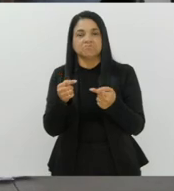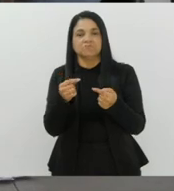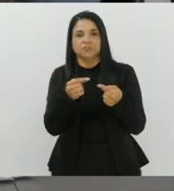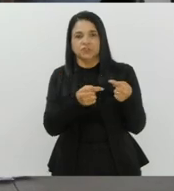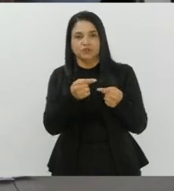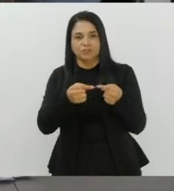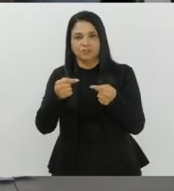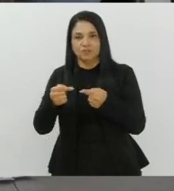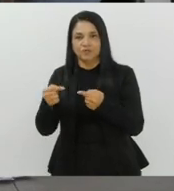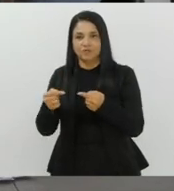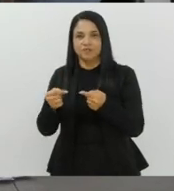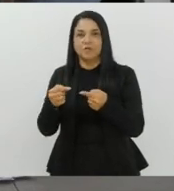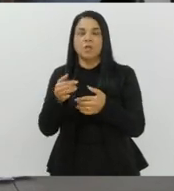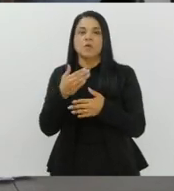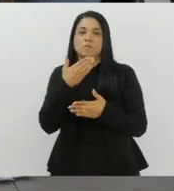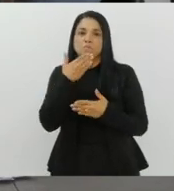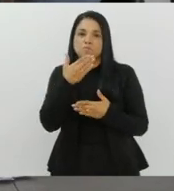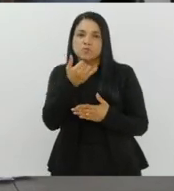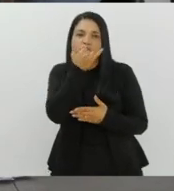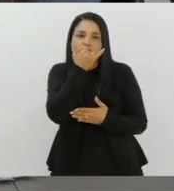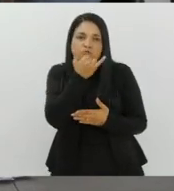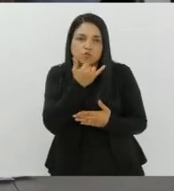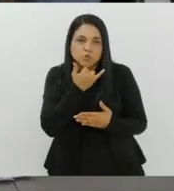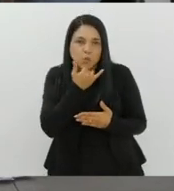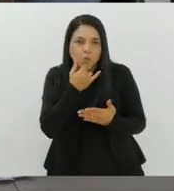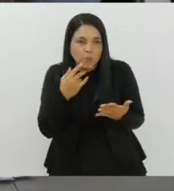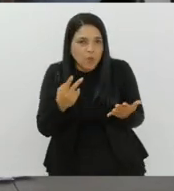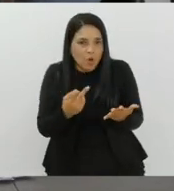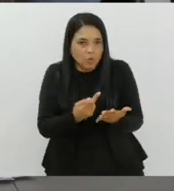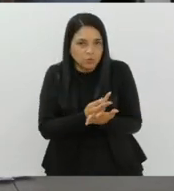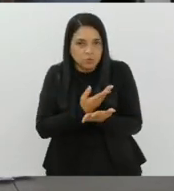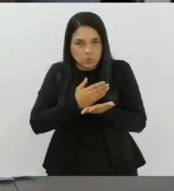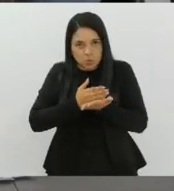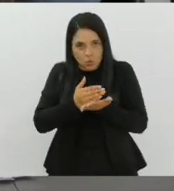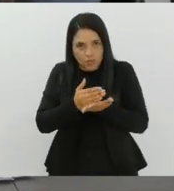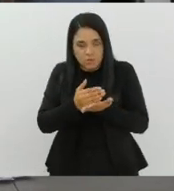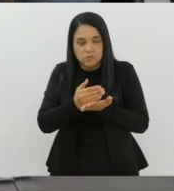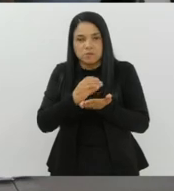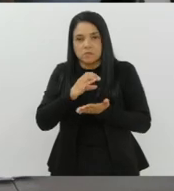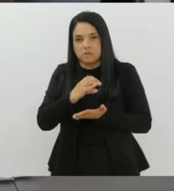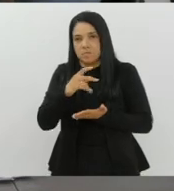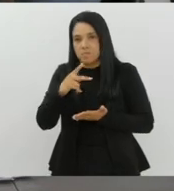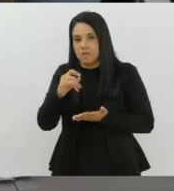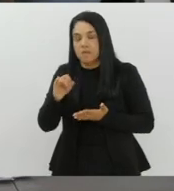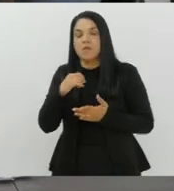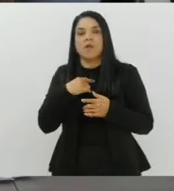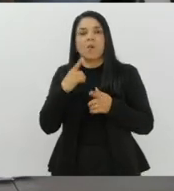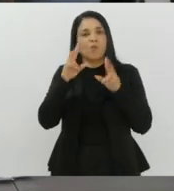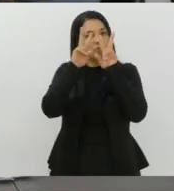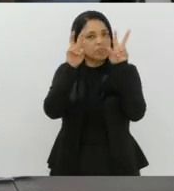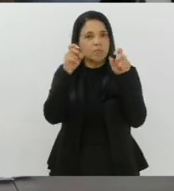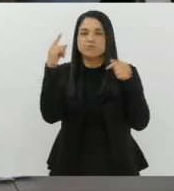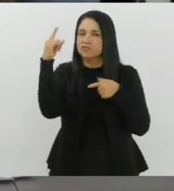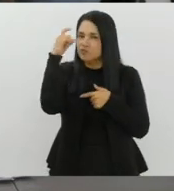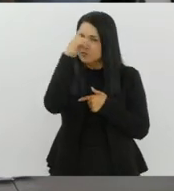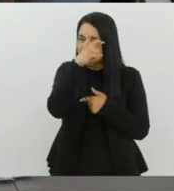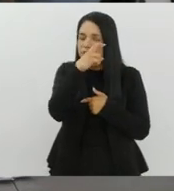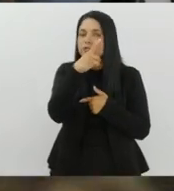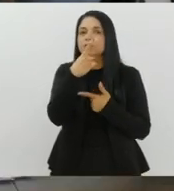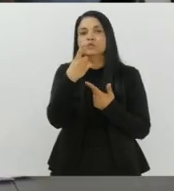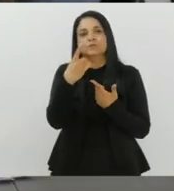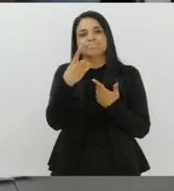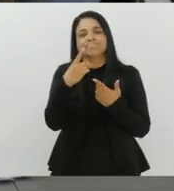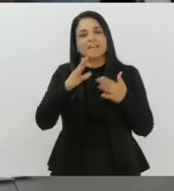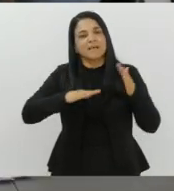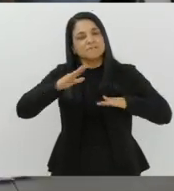vez pedir desculpas a todos pela situação que aconteceu, mas, como eu disse, é um tema complexo, difícil e que, às vezes,